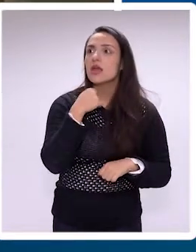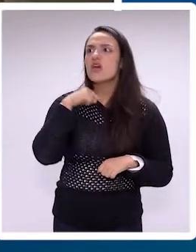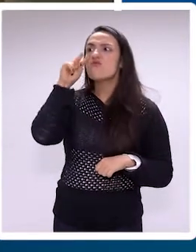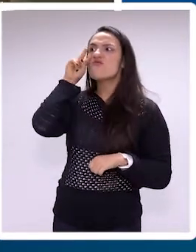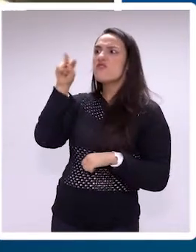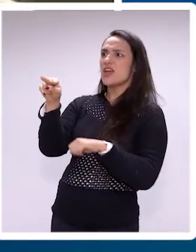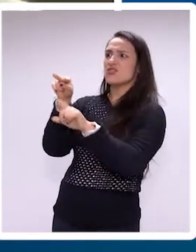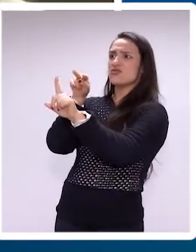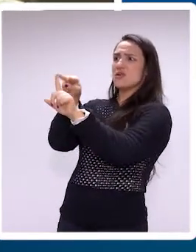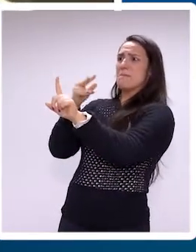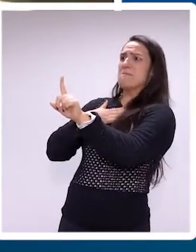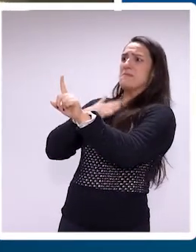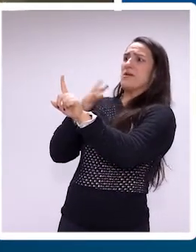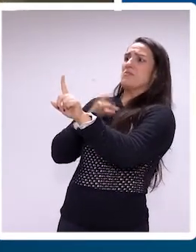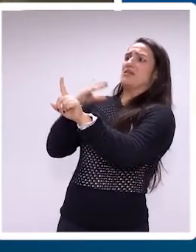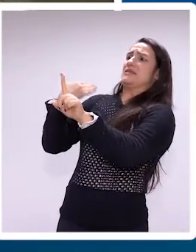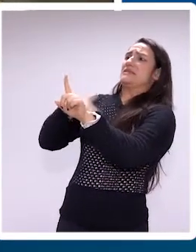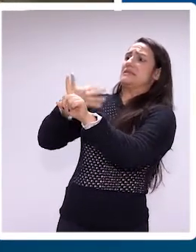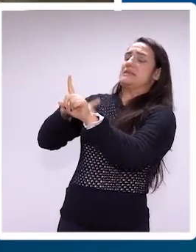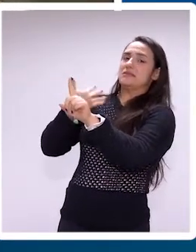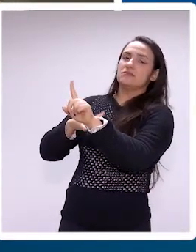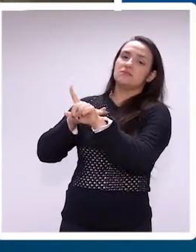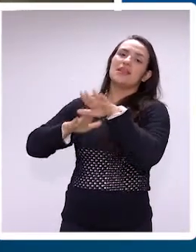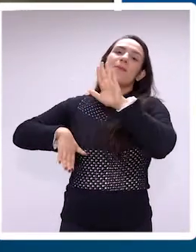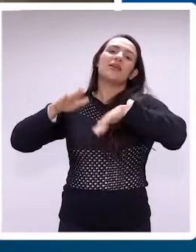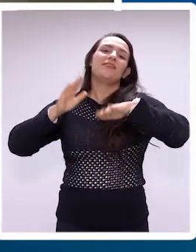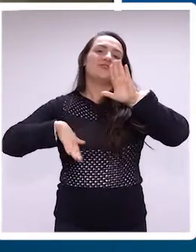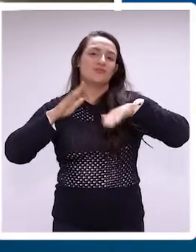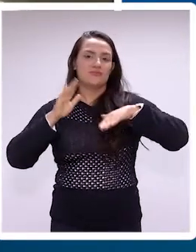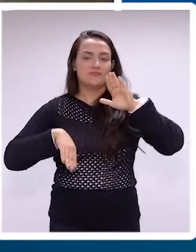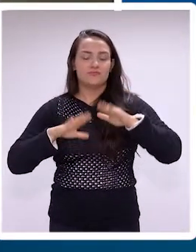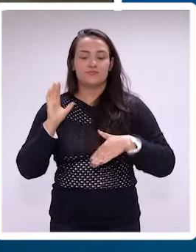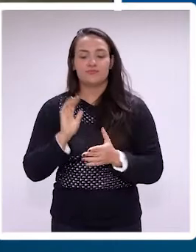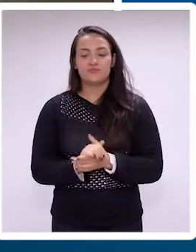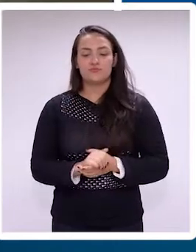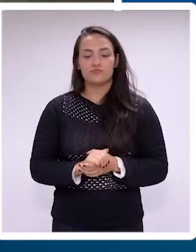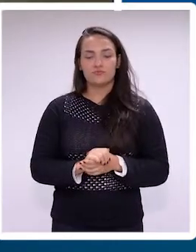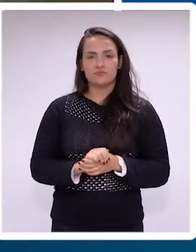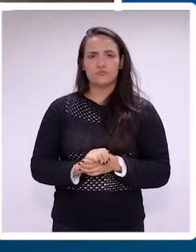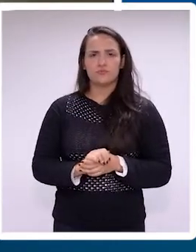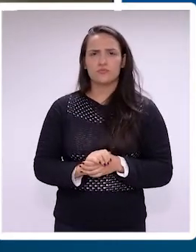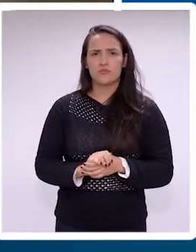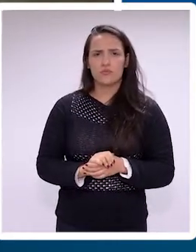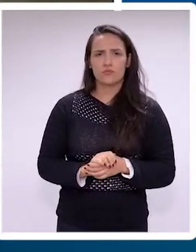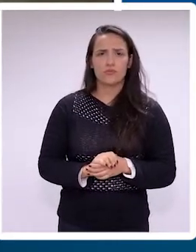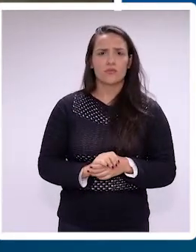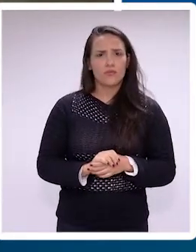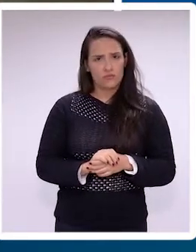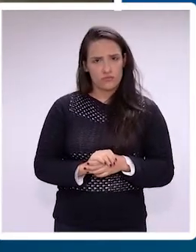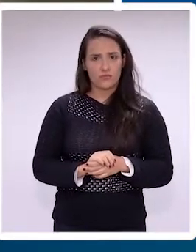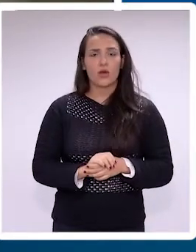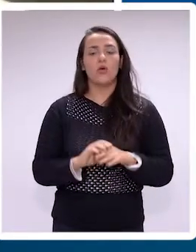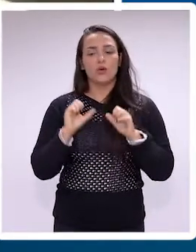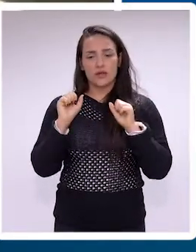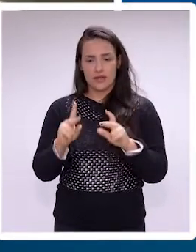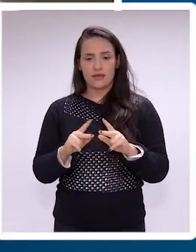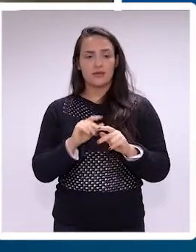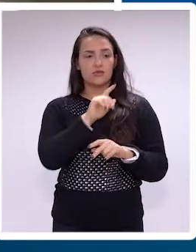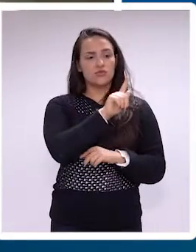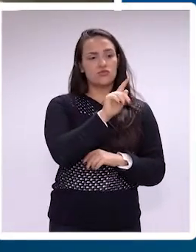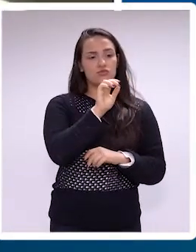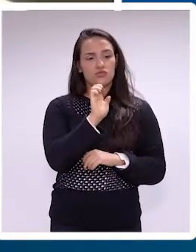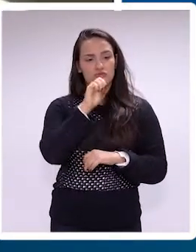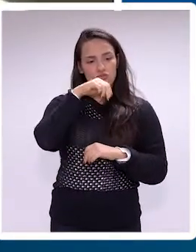são variáveis. São variáveis. O doutor, e quando ela é patológica, então, ela é generalizada, a pessoa convive